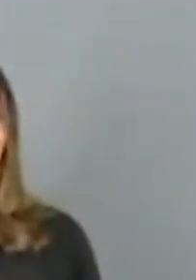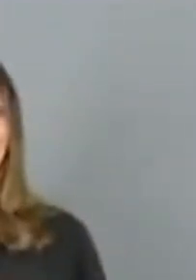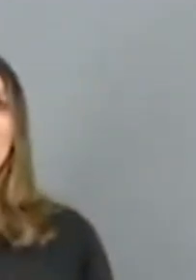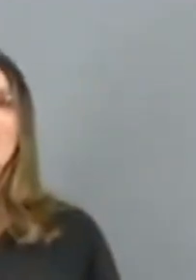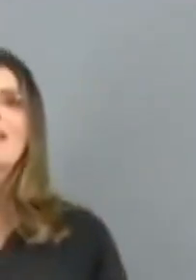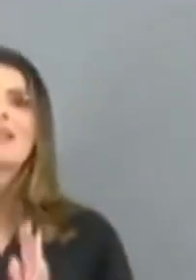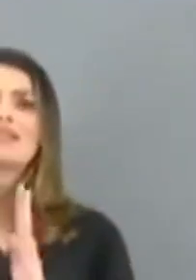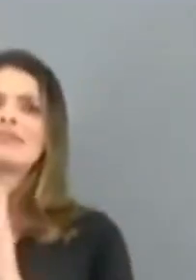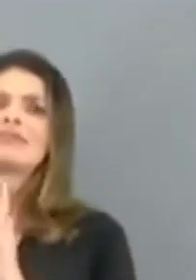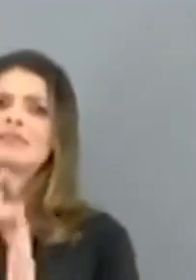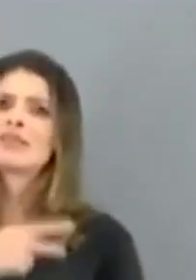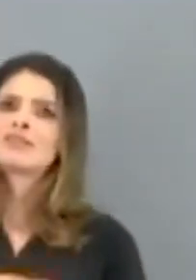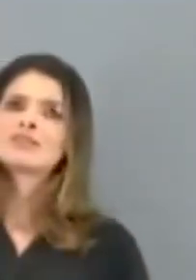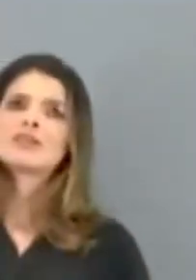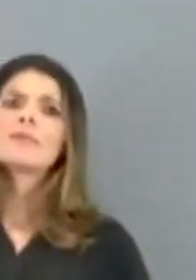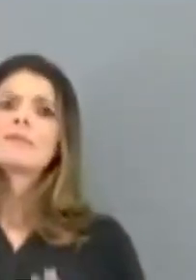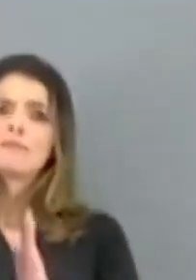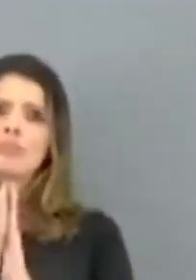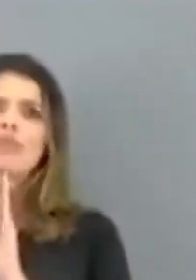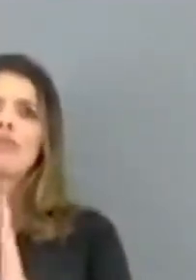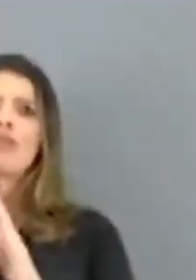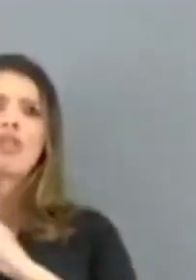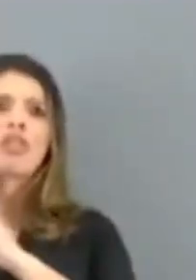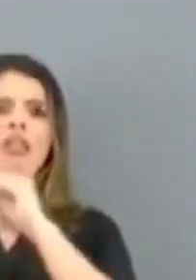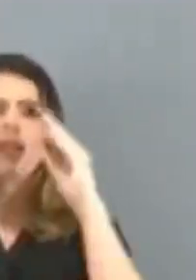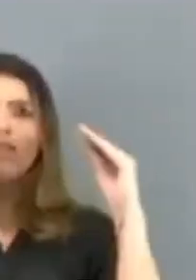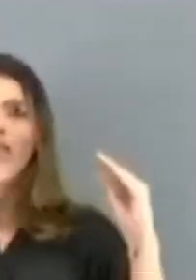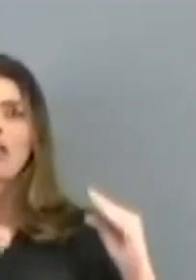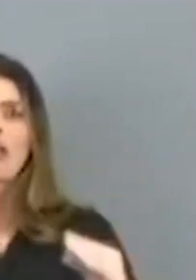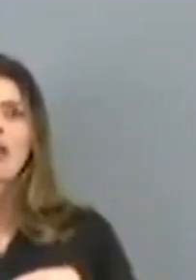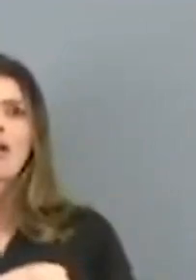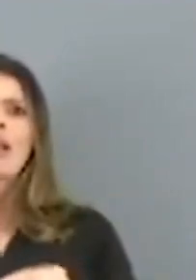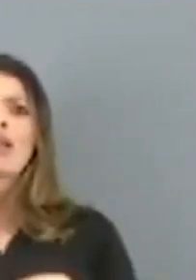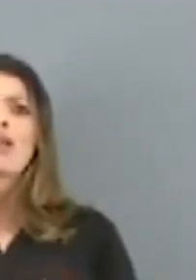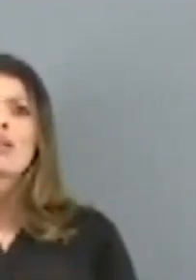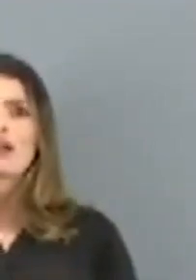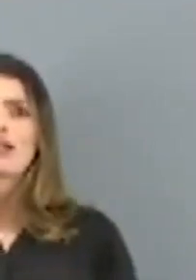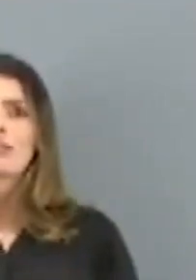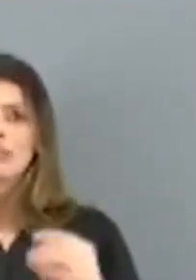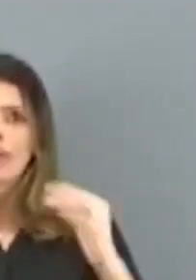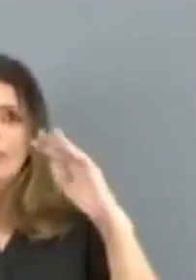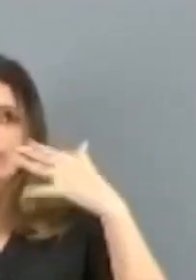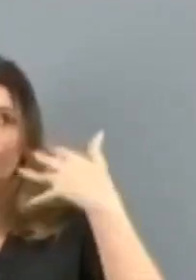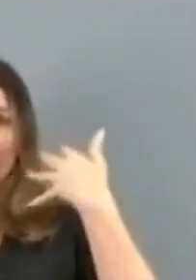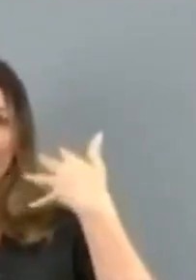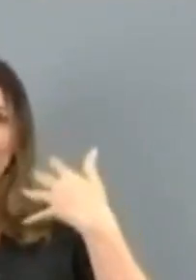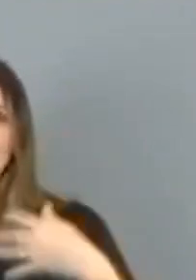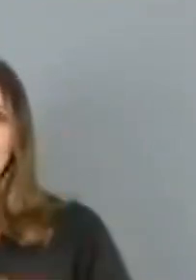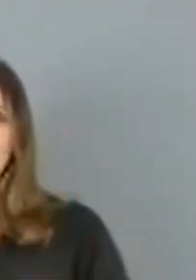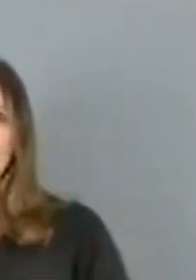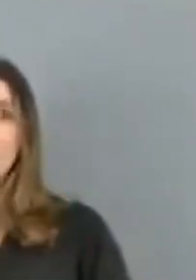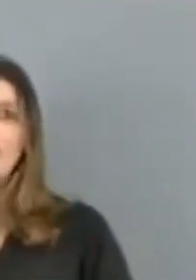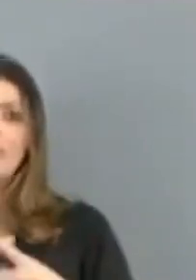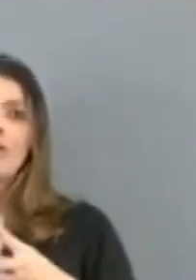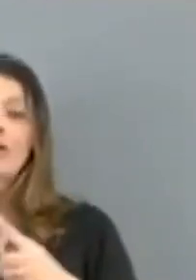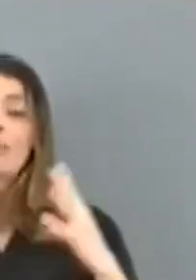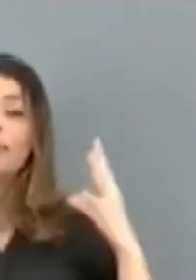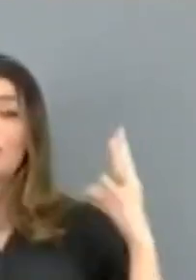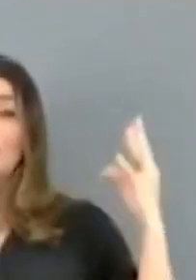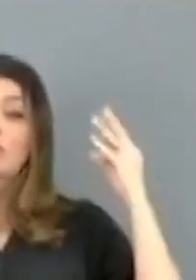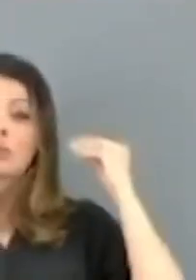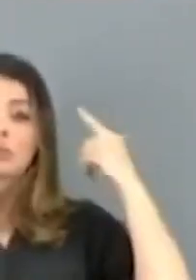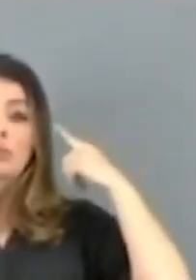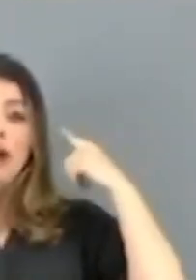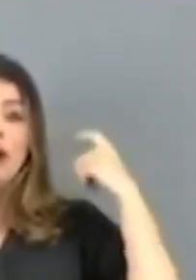promessa de indulto ao hacker e a sinalização da prisão de juízes que agissem contra o próprio hacker podem levar ao quarto crime identificado